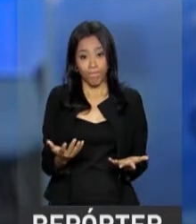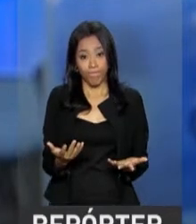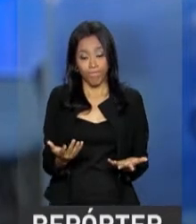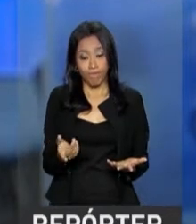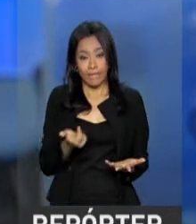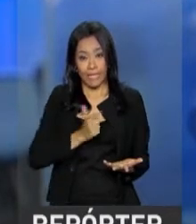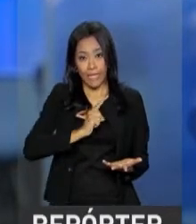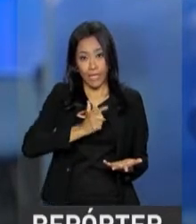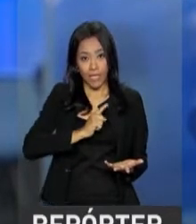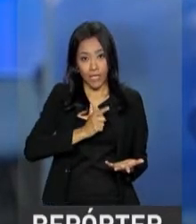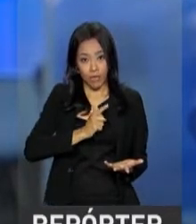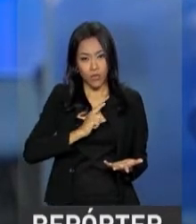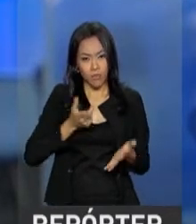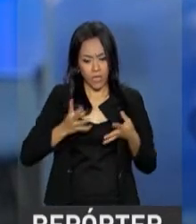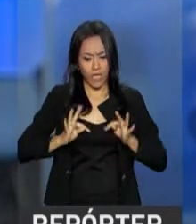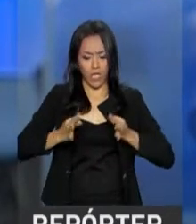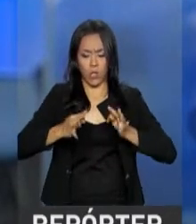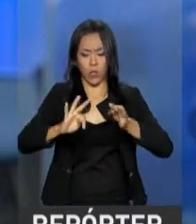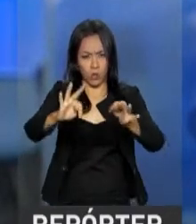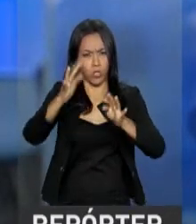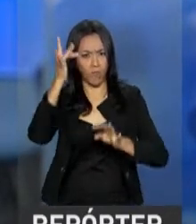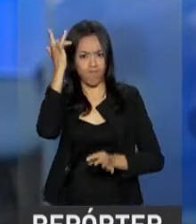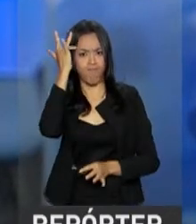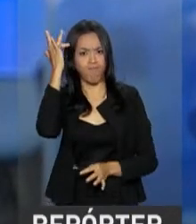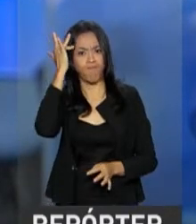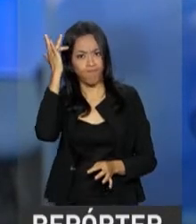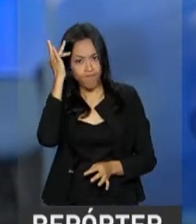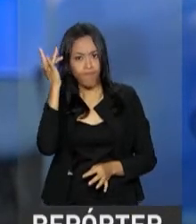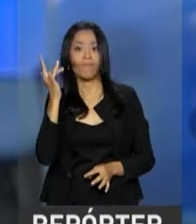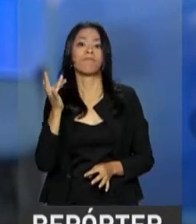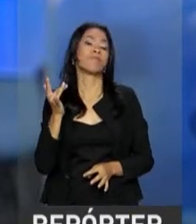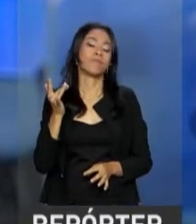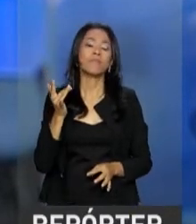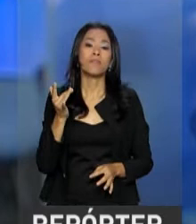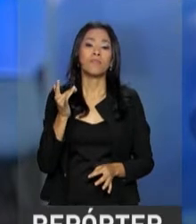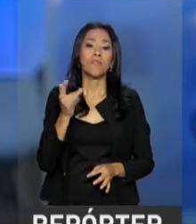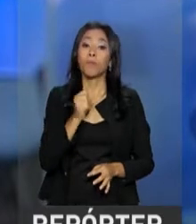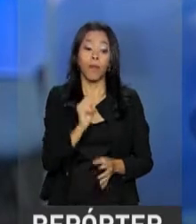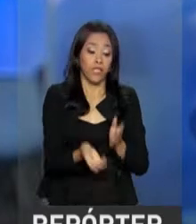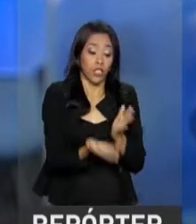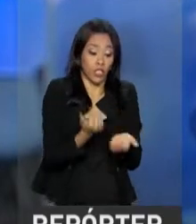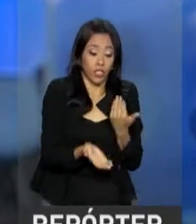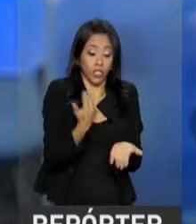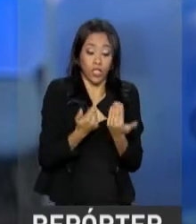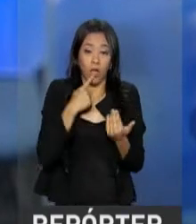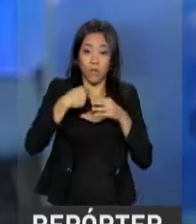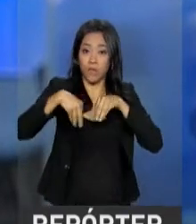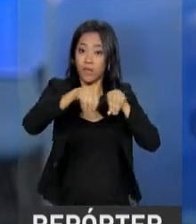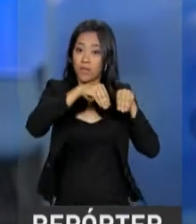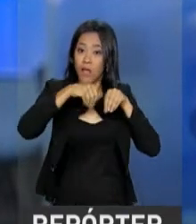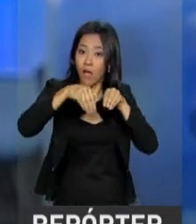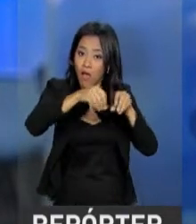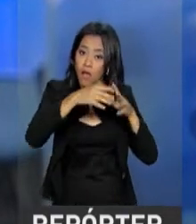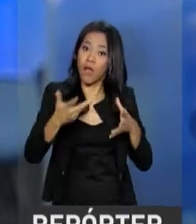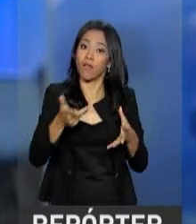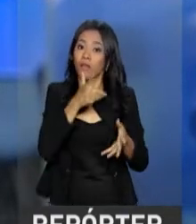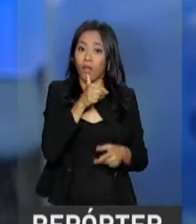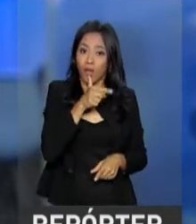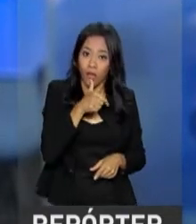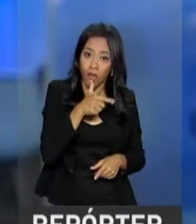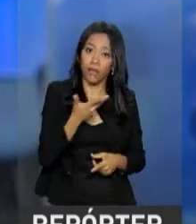temos uma tecnologia bem desenvolvida, principalmente para dessalinização de água e também tecnologias para